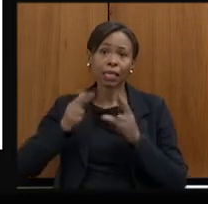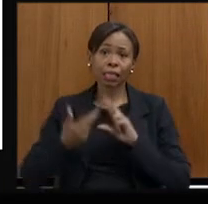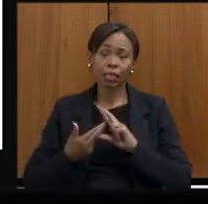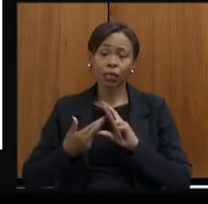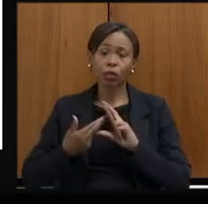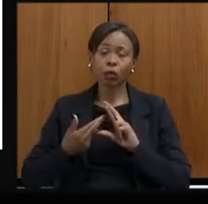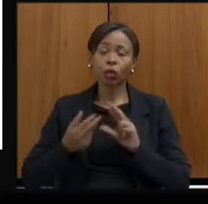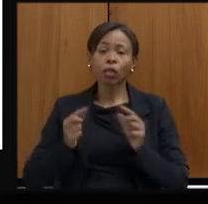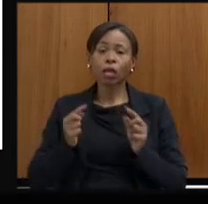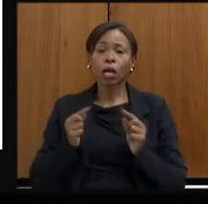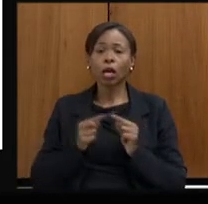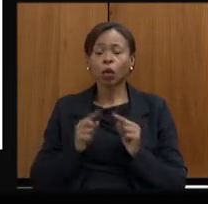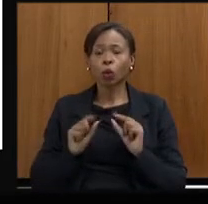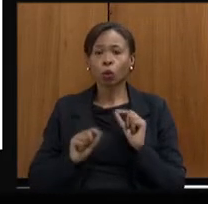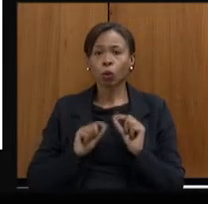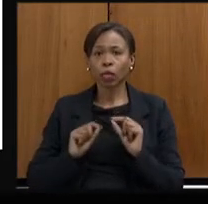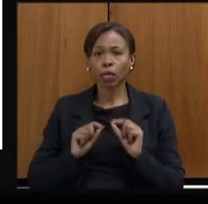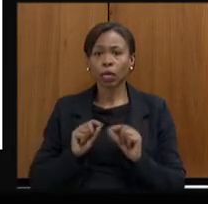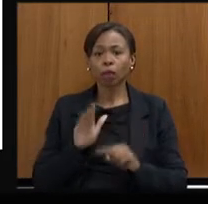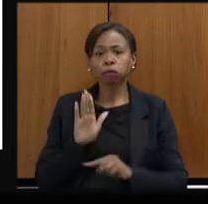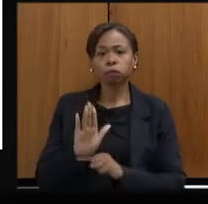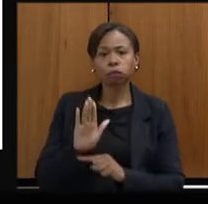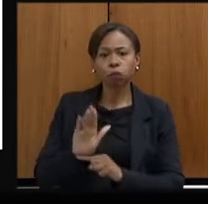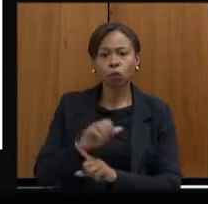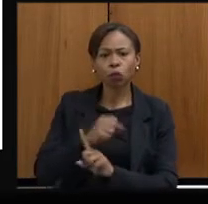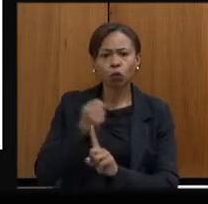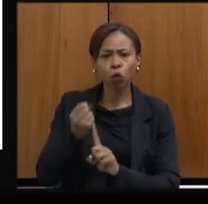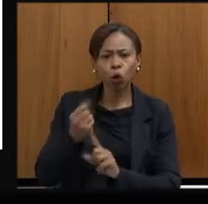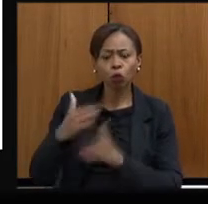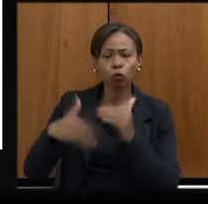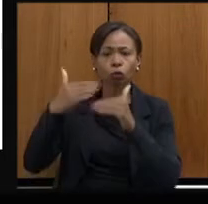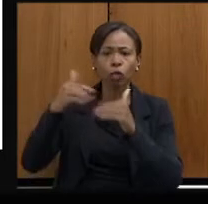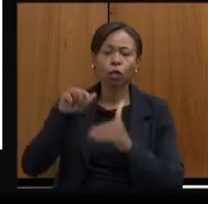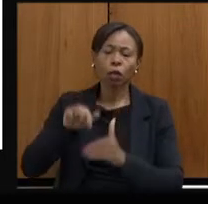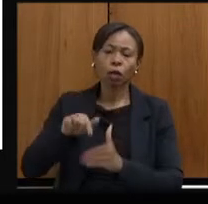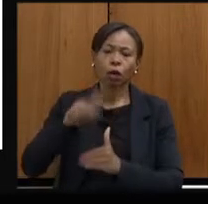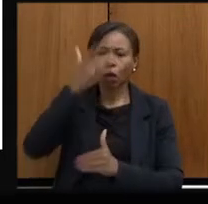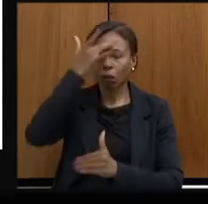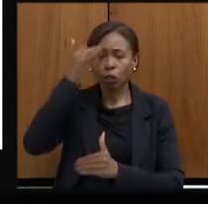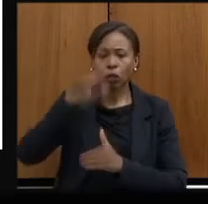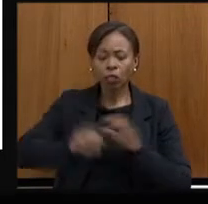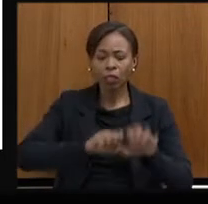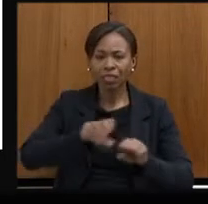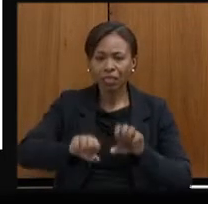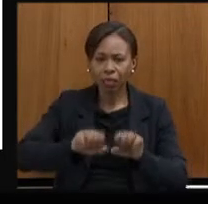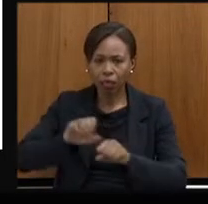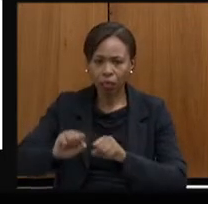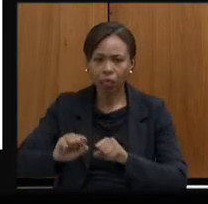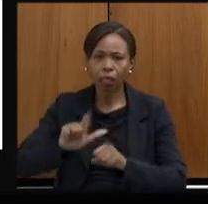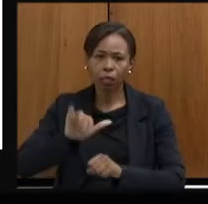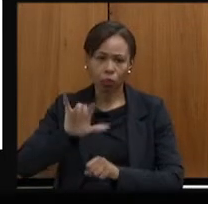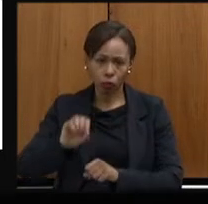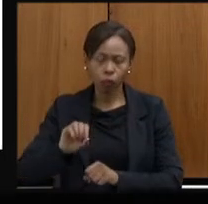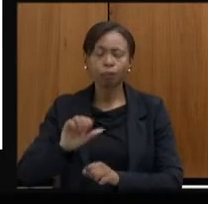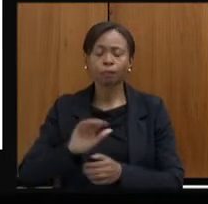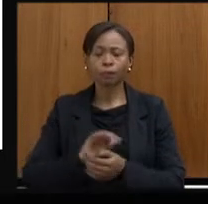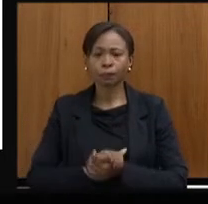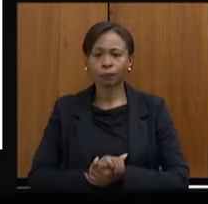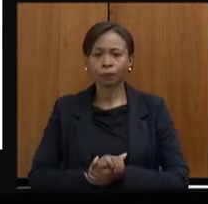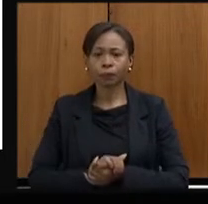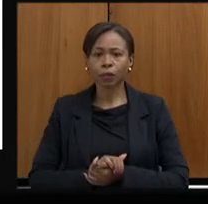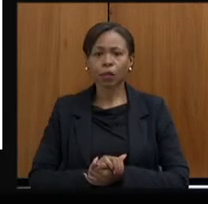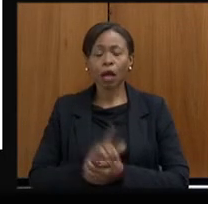promoção socioprodutiva aos catadores. Esse é além do nosso convênio de catadores com o Ministério